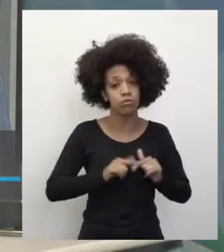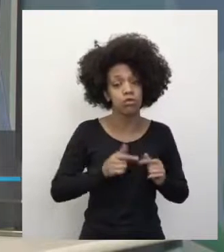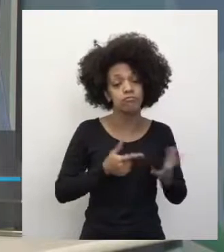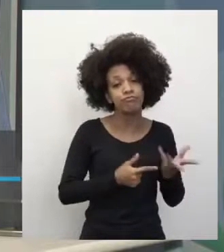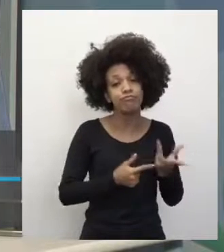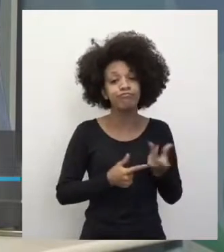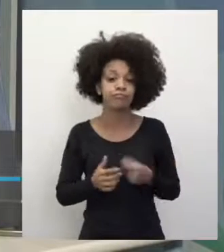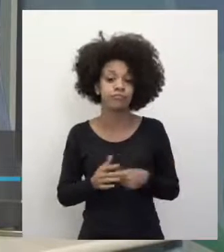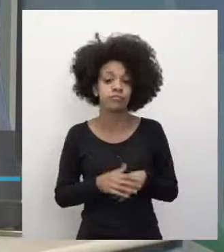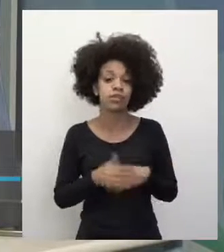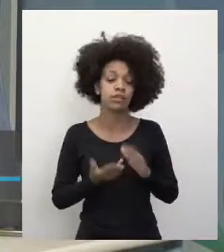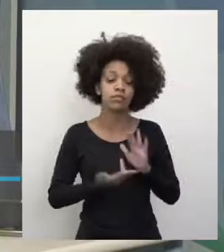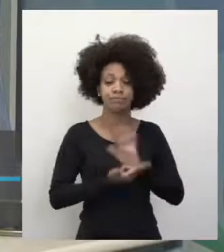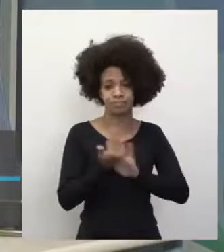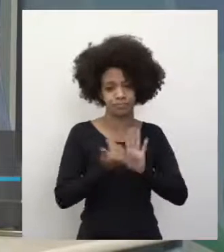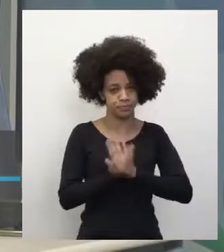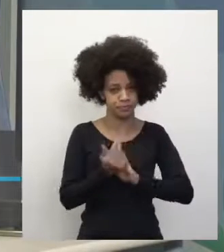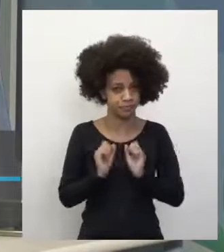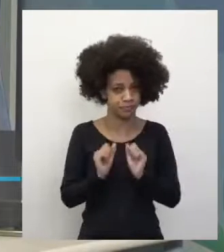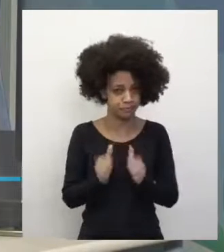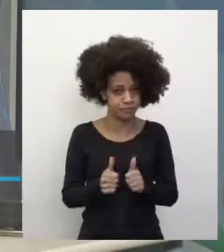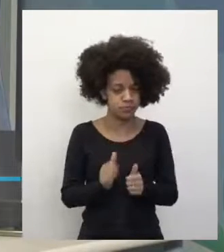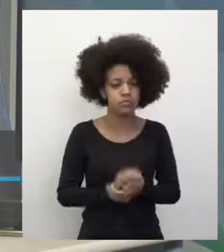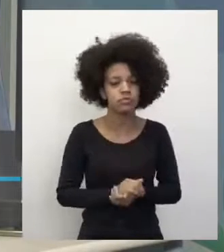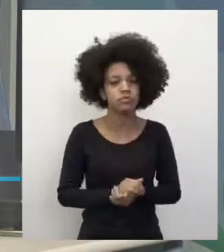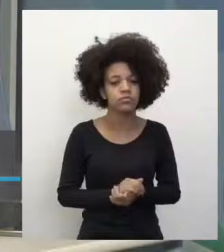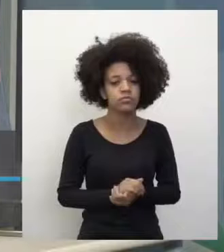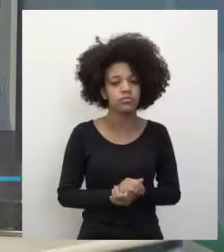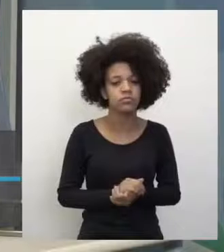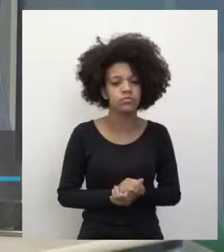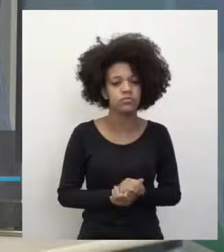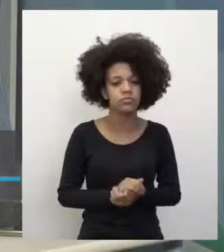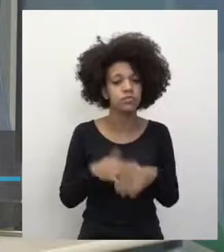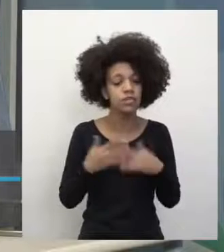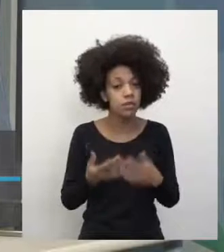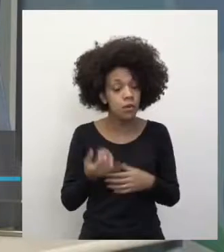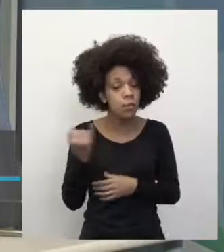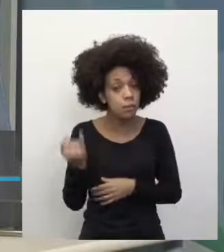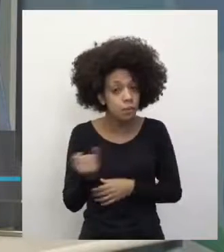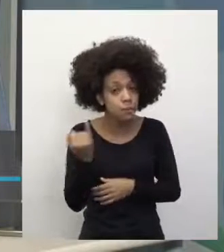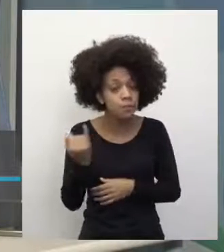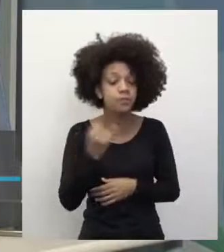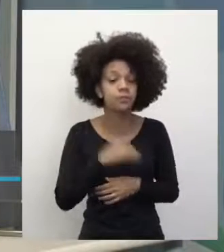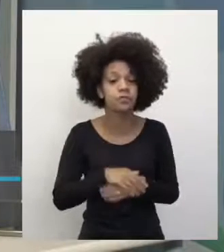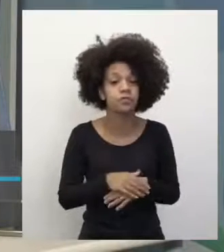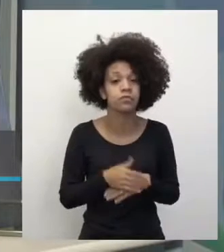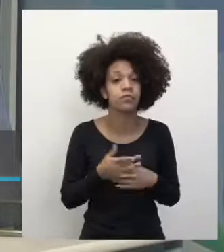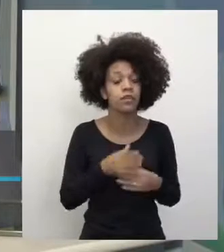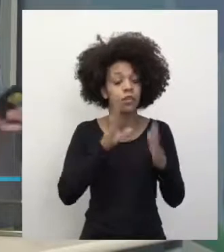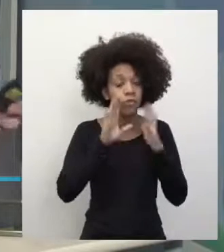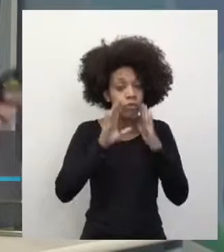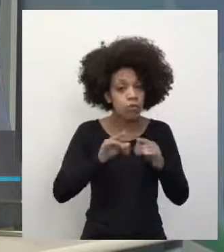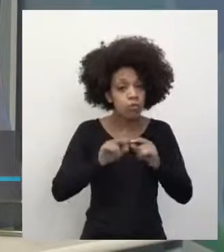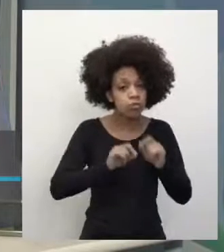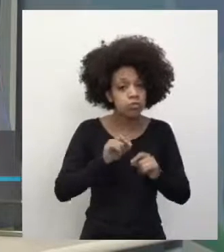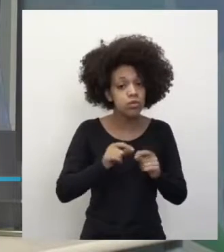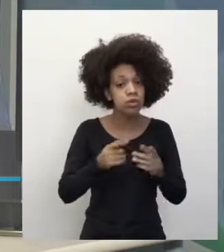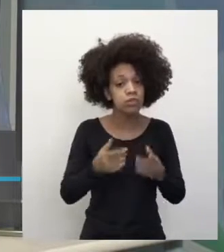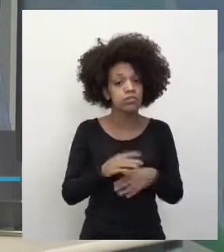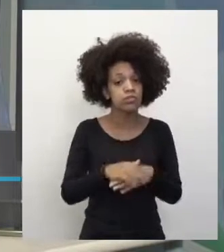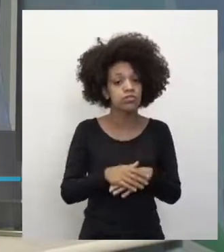né, e pinturas, enfim, tá certo? Então, foi muito importante essa questão aí